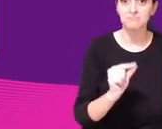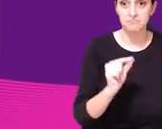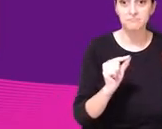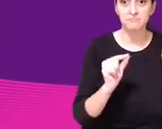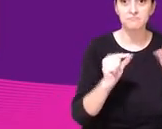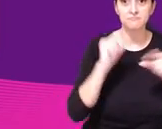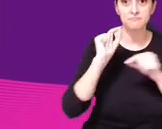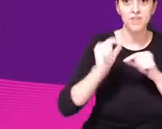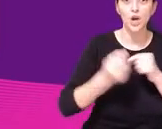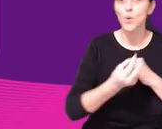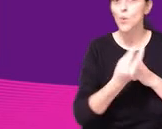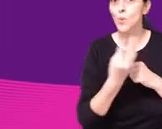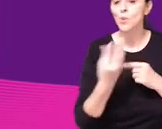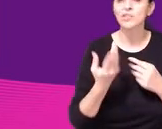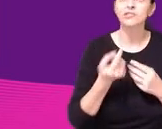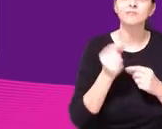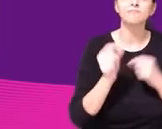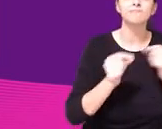quantidade